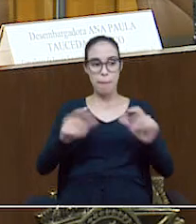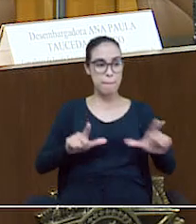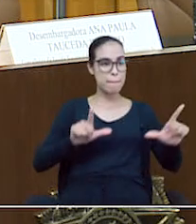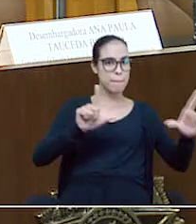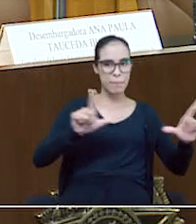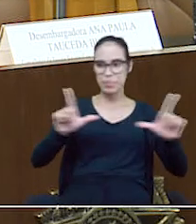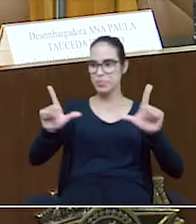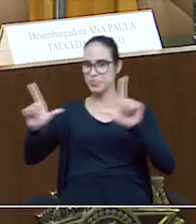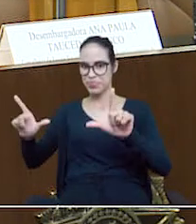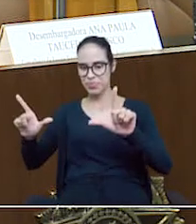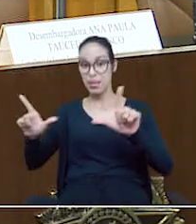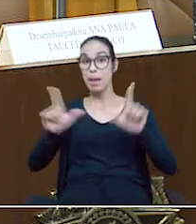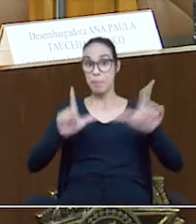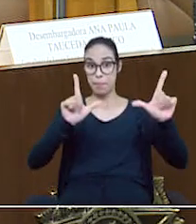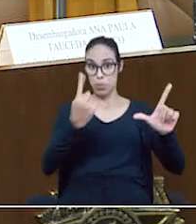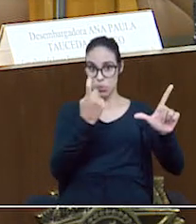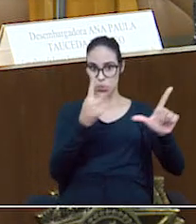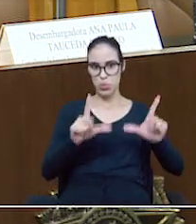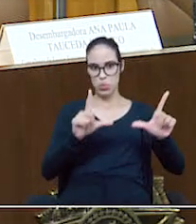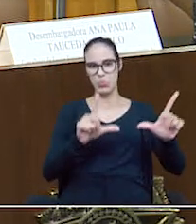palestrante. Isso, com as fotos.